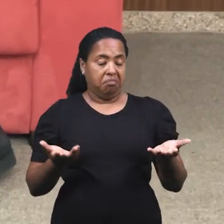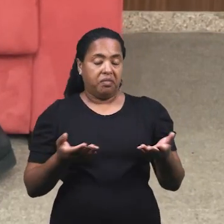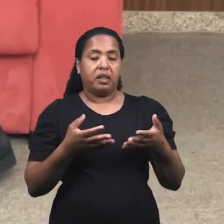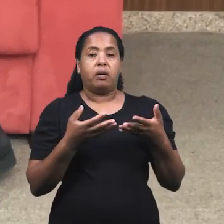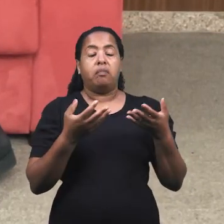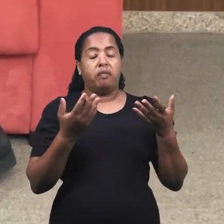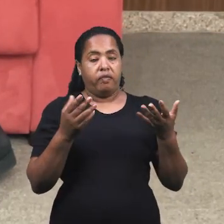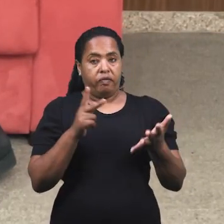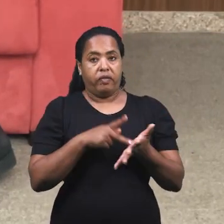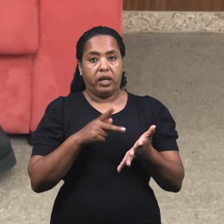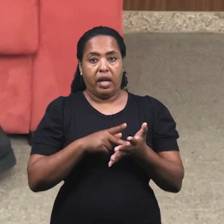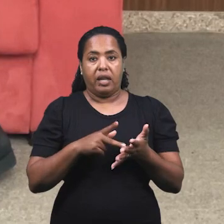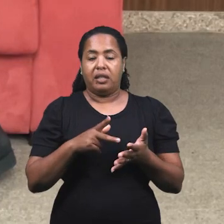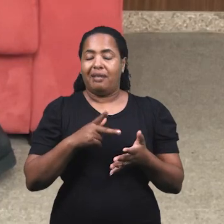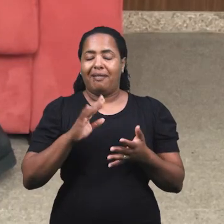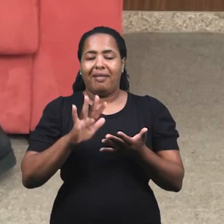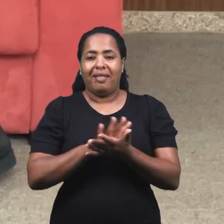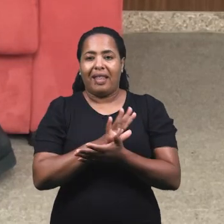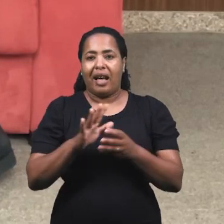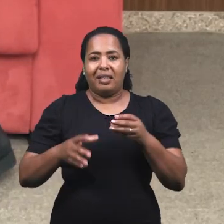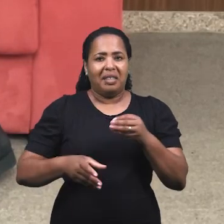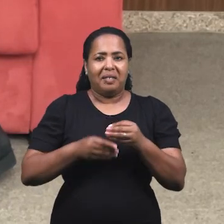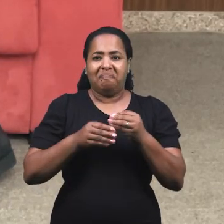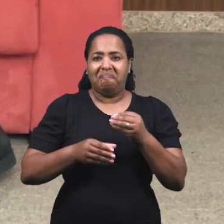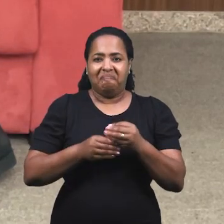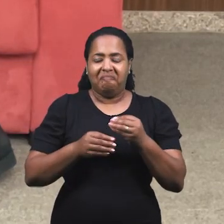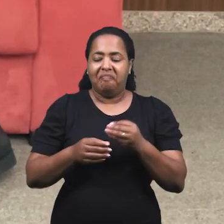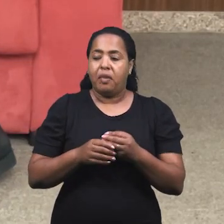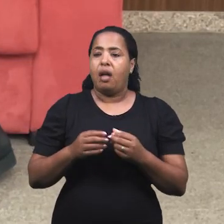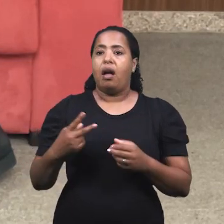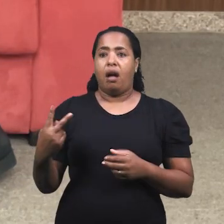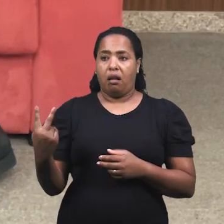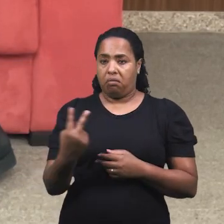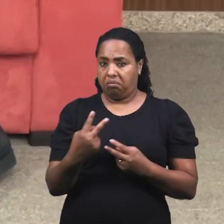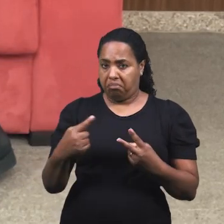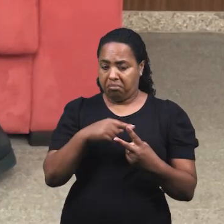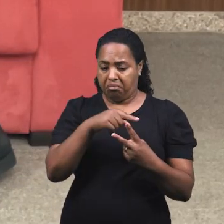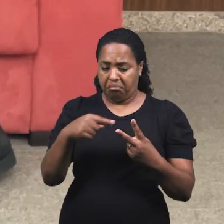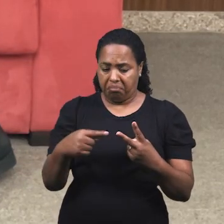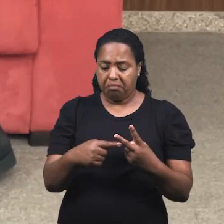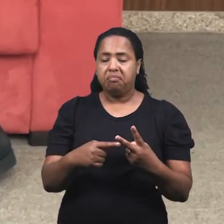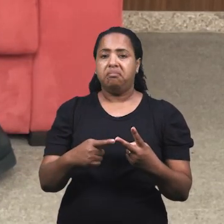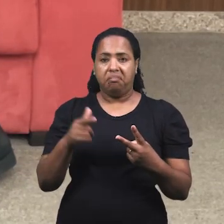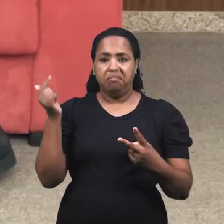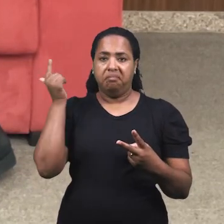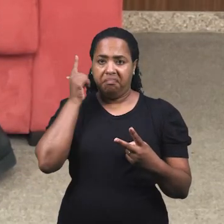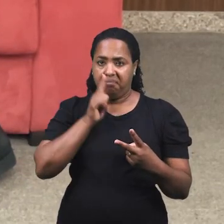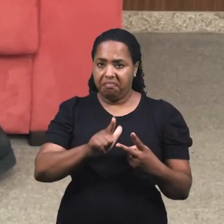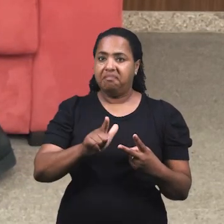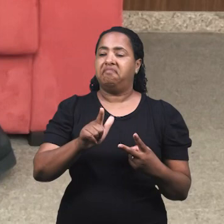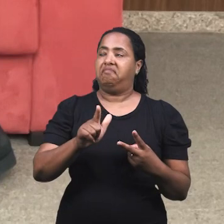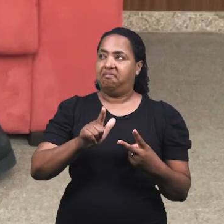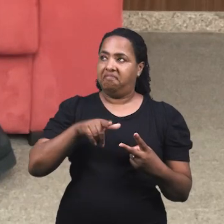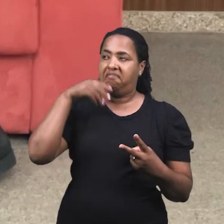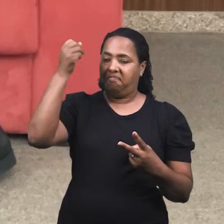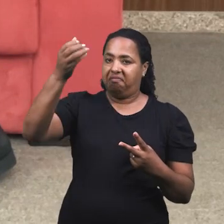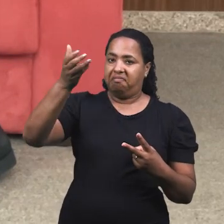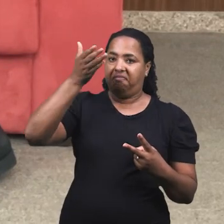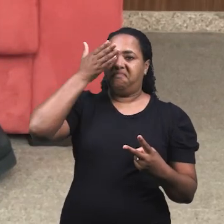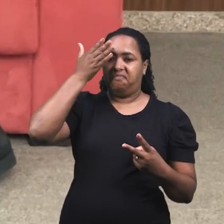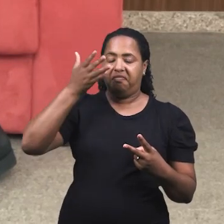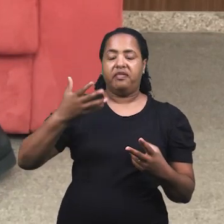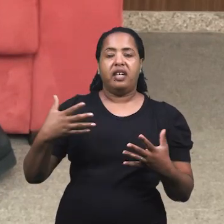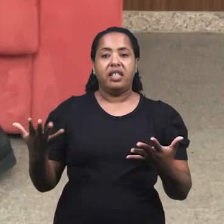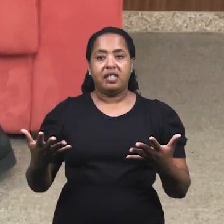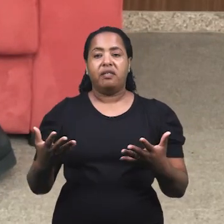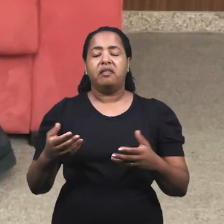comentário, não sei o que você tem a dizer. Certamente, pastor, nós não temos nada a acrescentar. Os irmãos, eles alcançaram